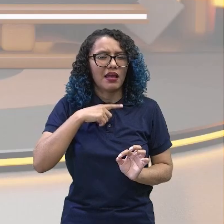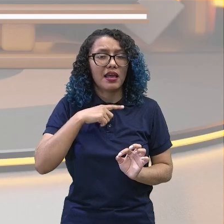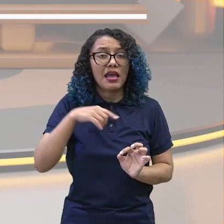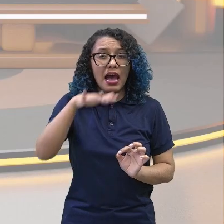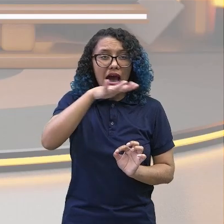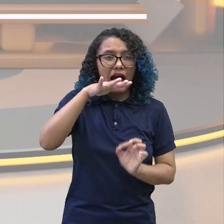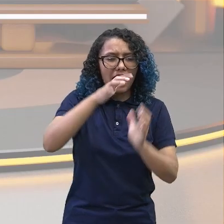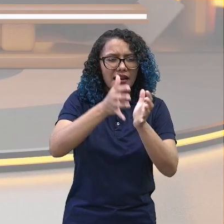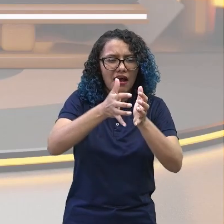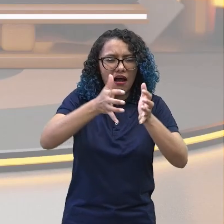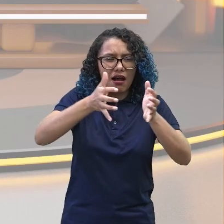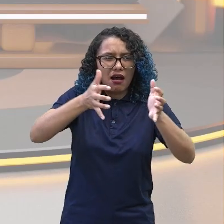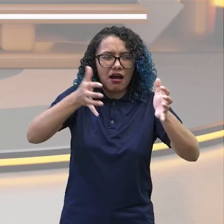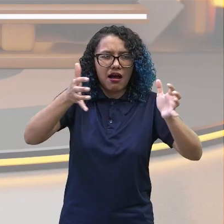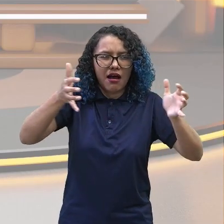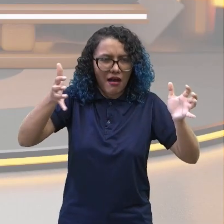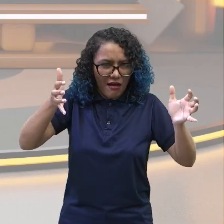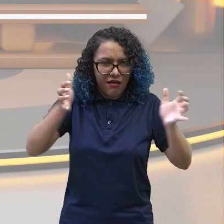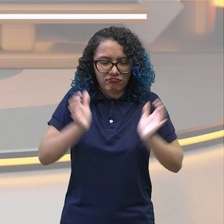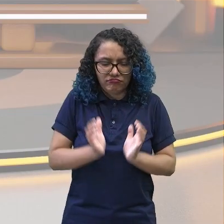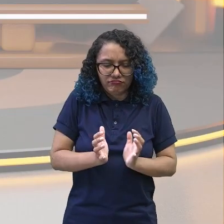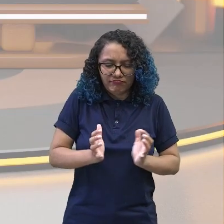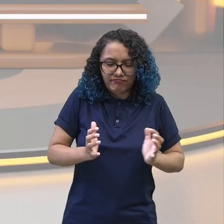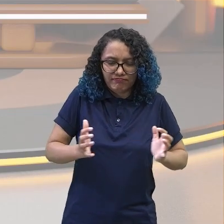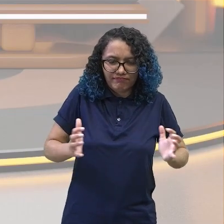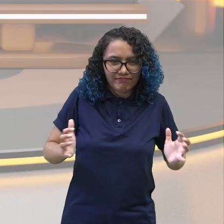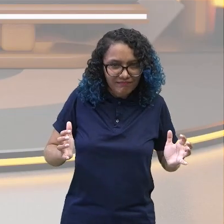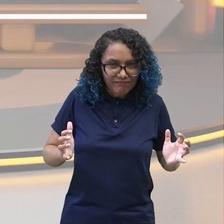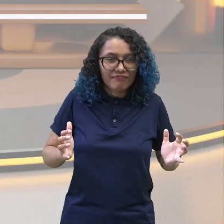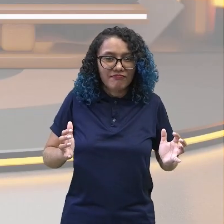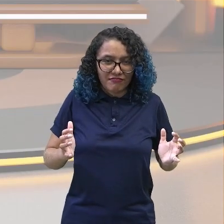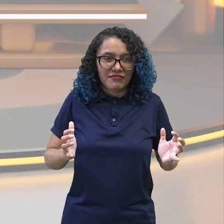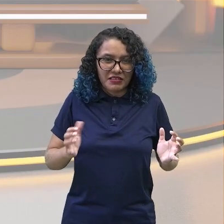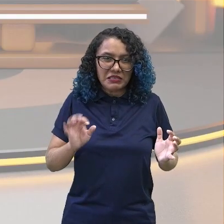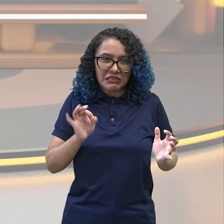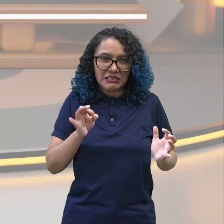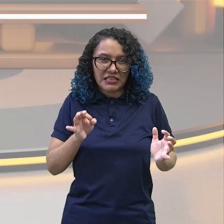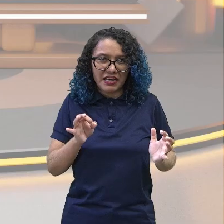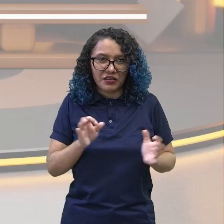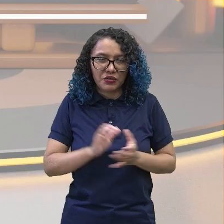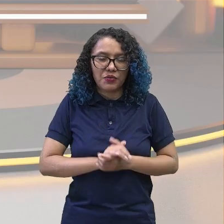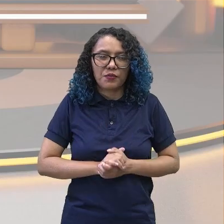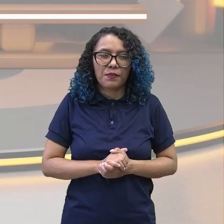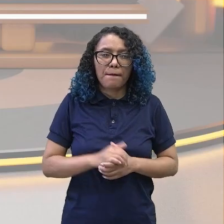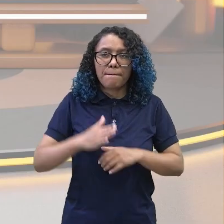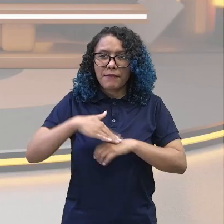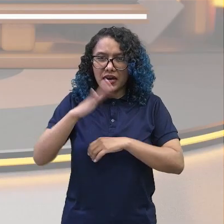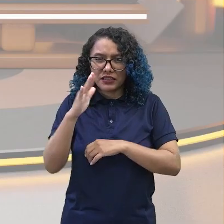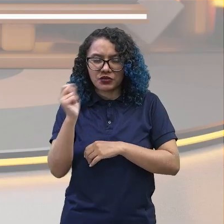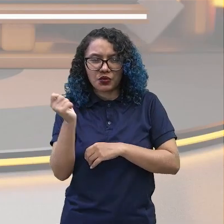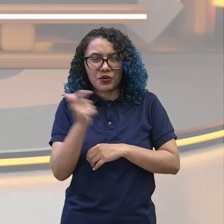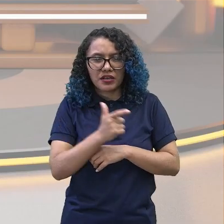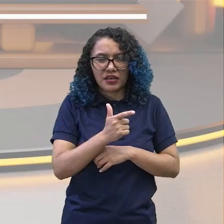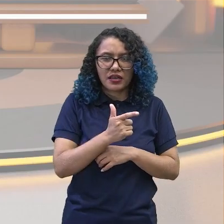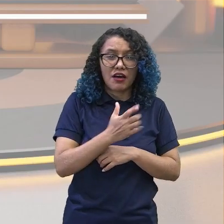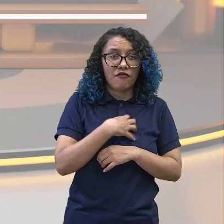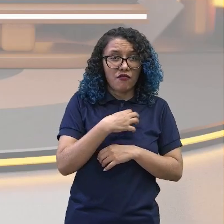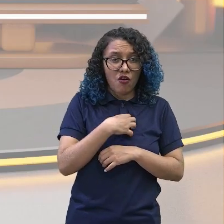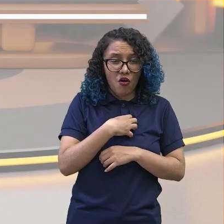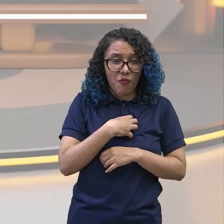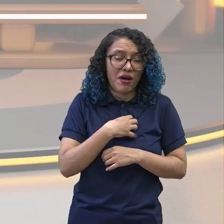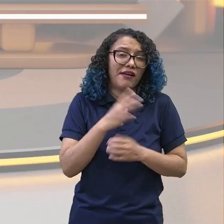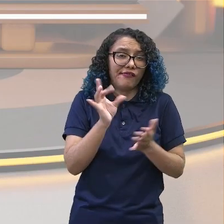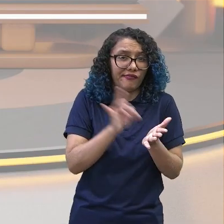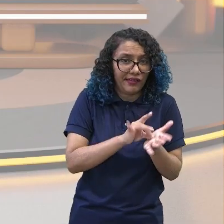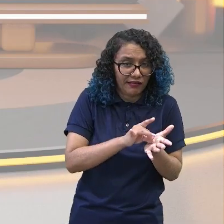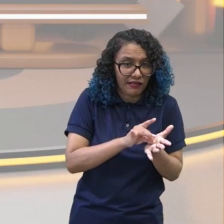ficando maiores do que realmente elas são, certo? Então, essas são ali algumas características das projeções